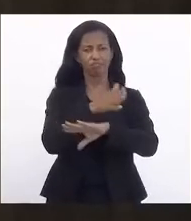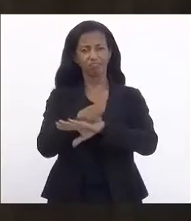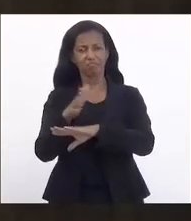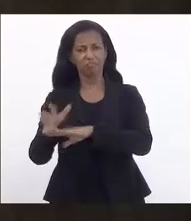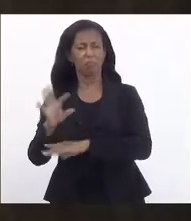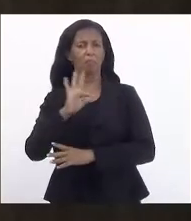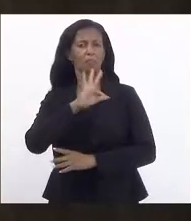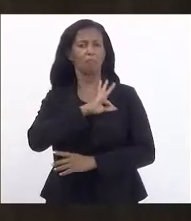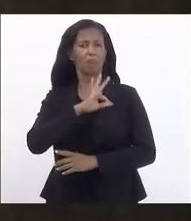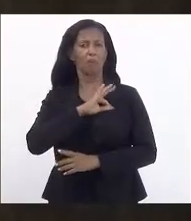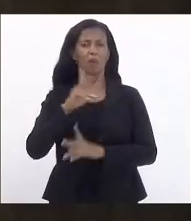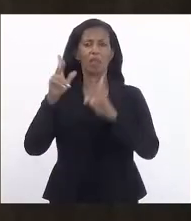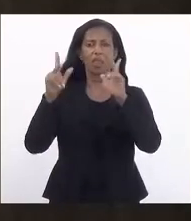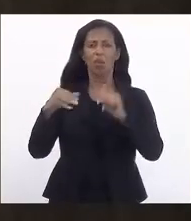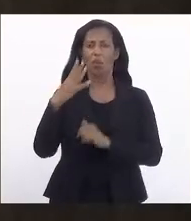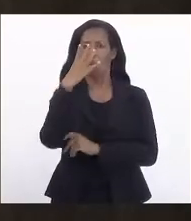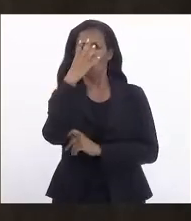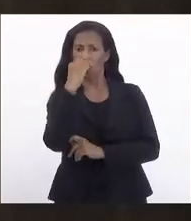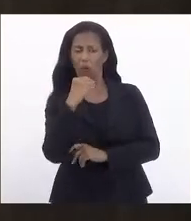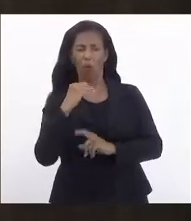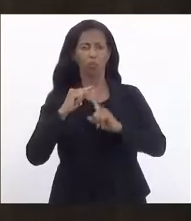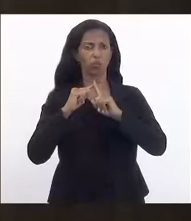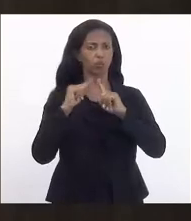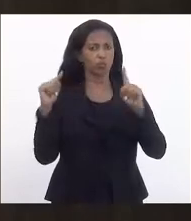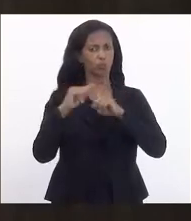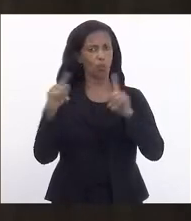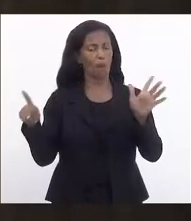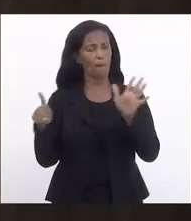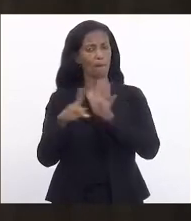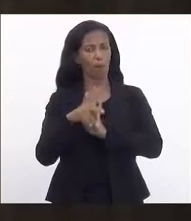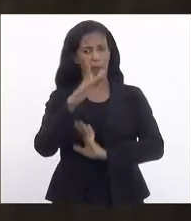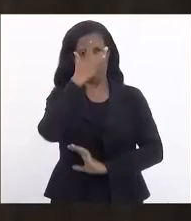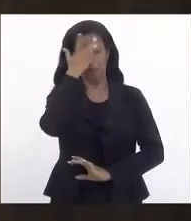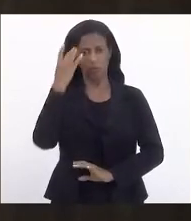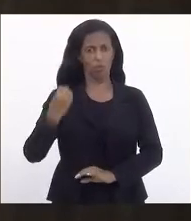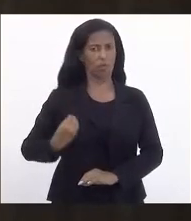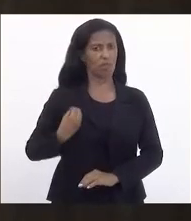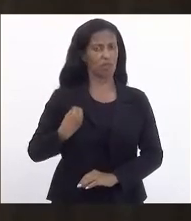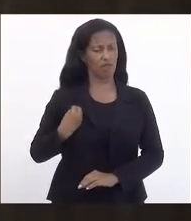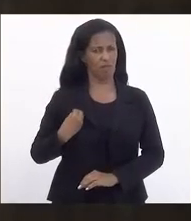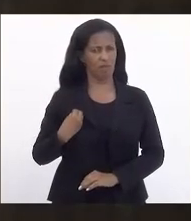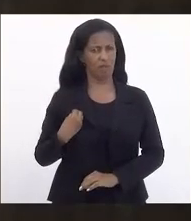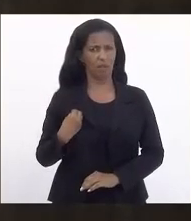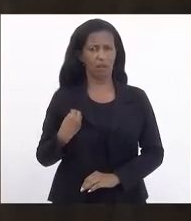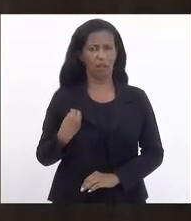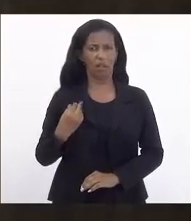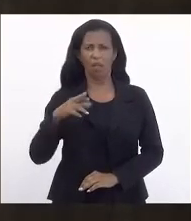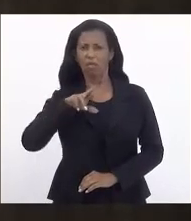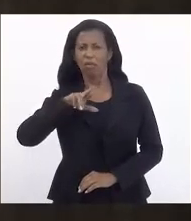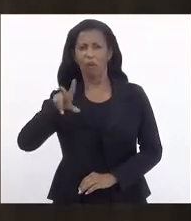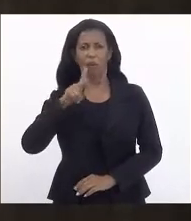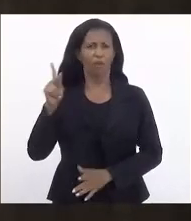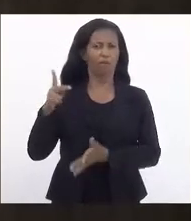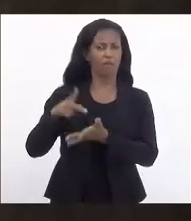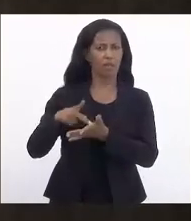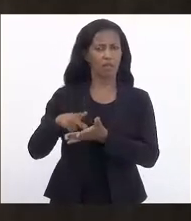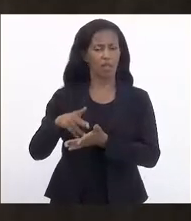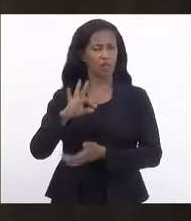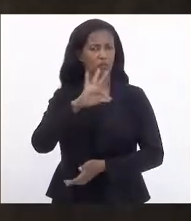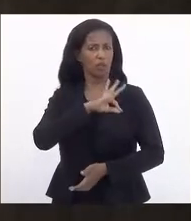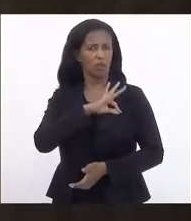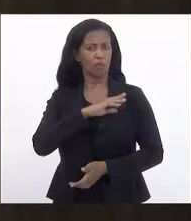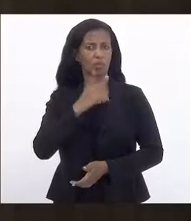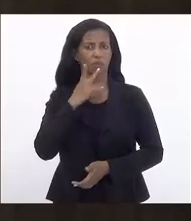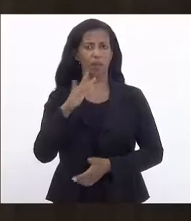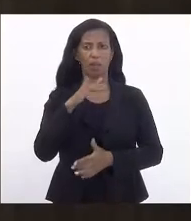conforme fotos e relatos dos próprios moradores não se sustenta a versão da PM de que as